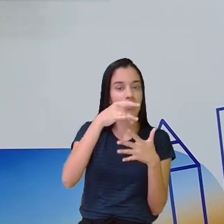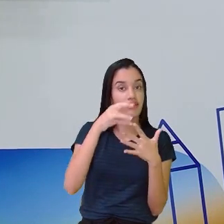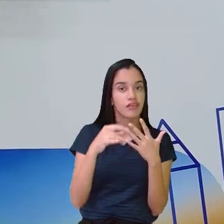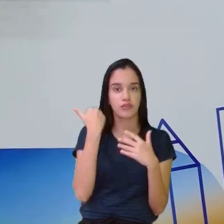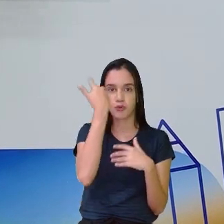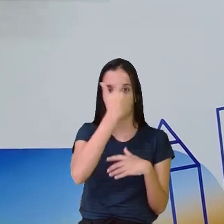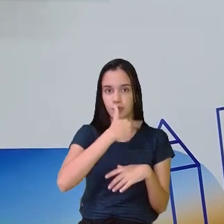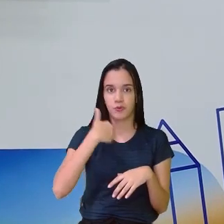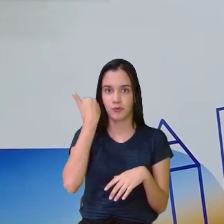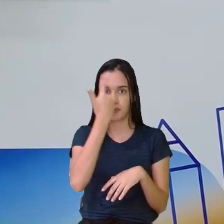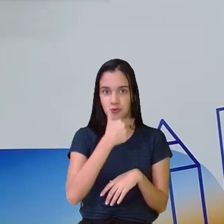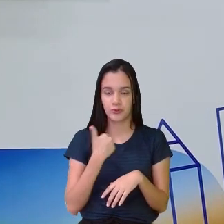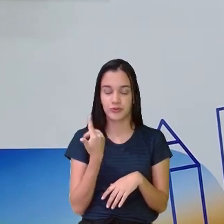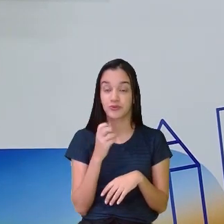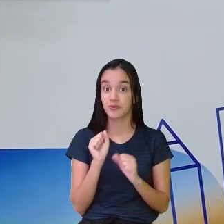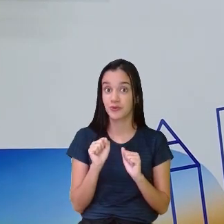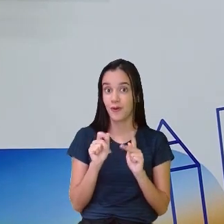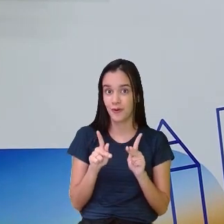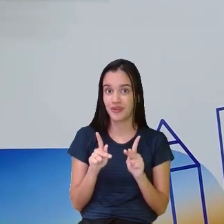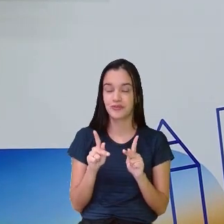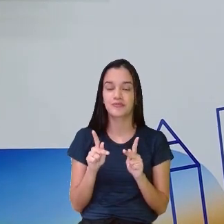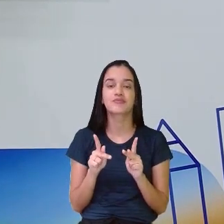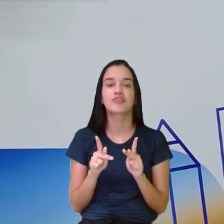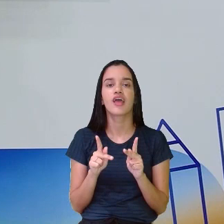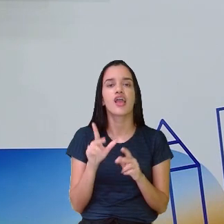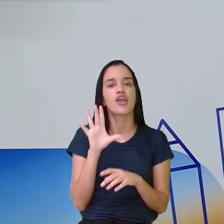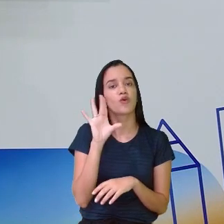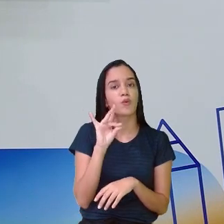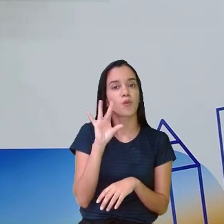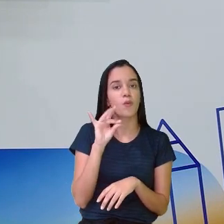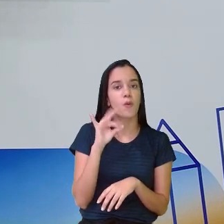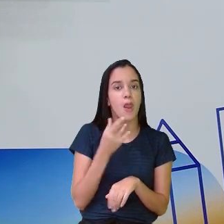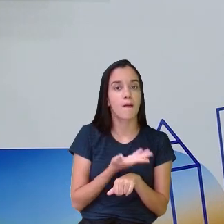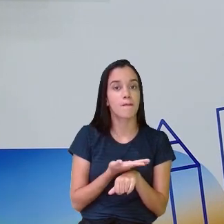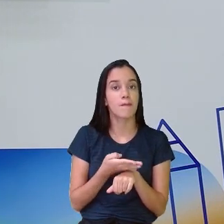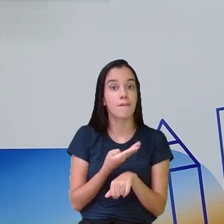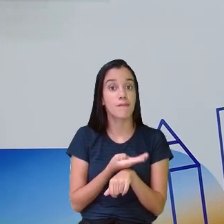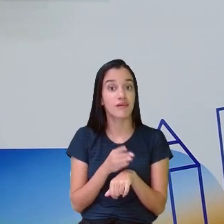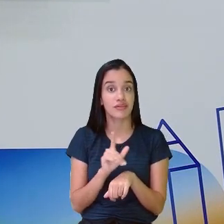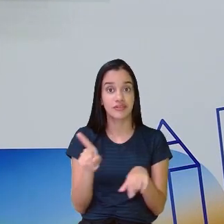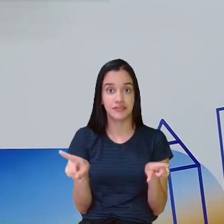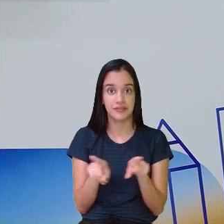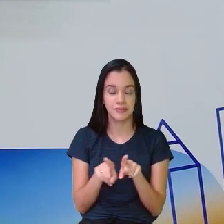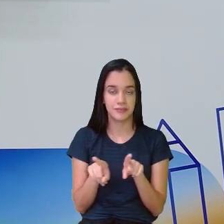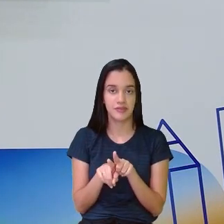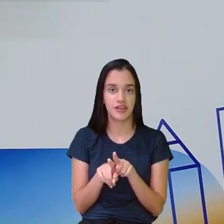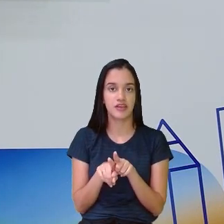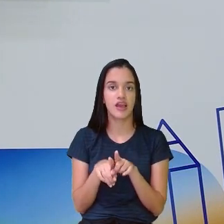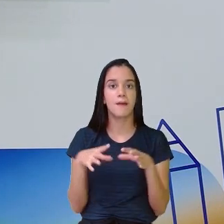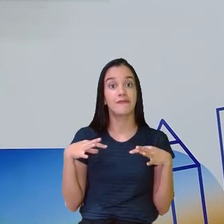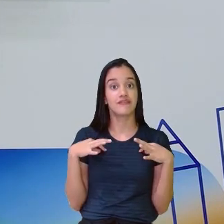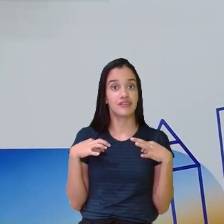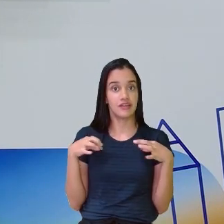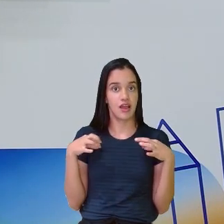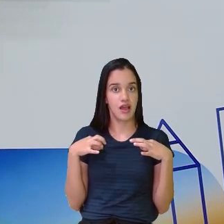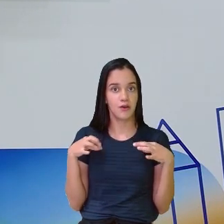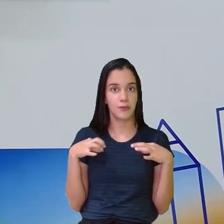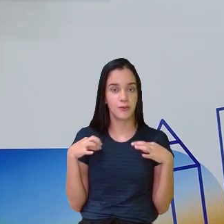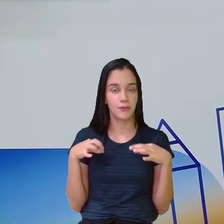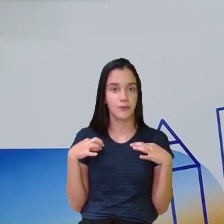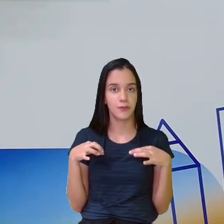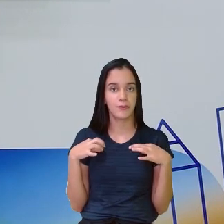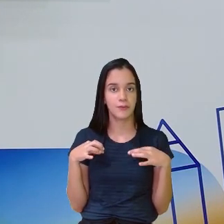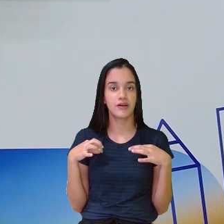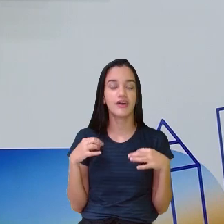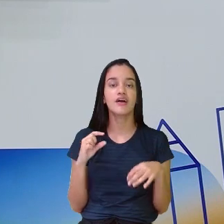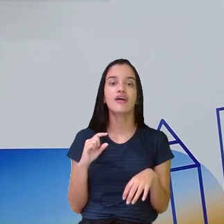da Comadre Florzinha, tá? E cola branca. Para fazer o vestido da Comadre Florzinha, como